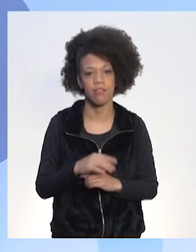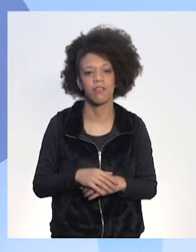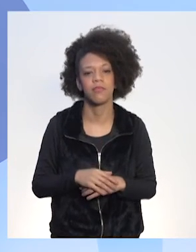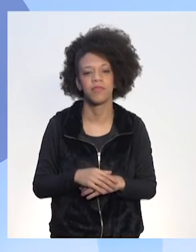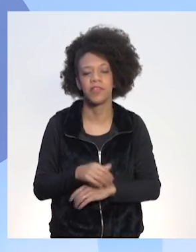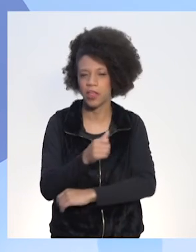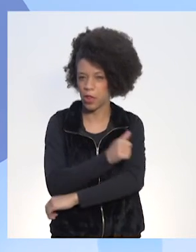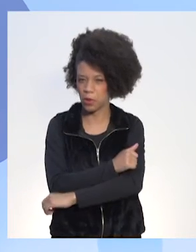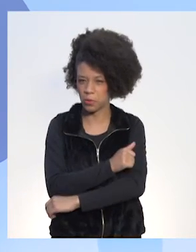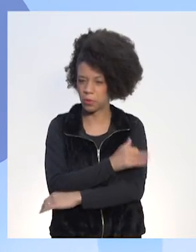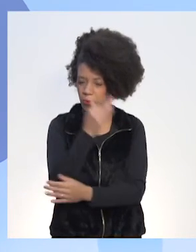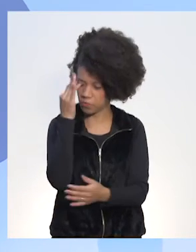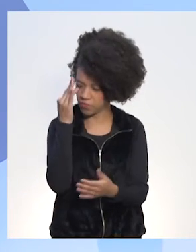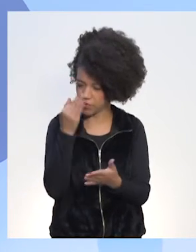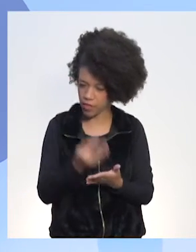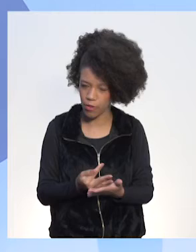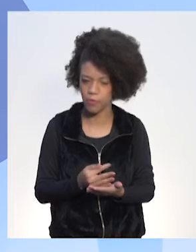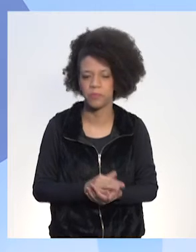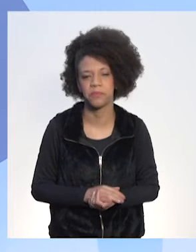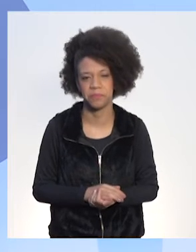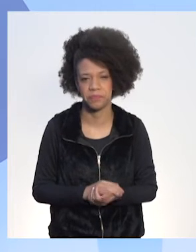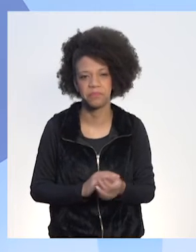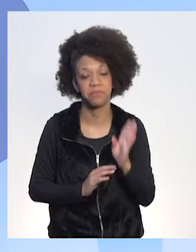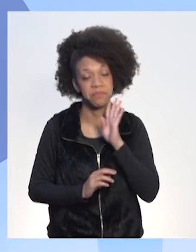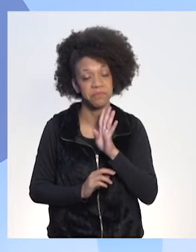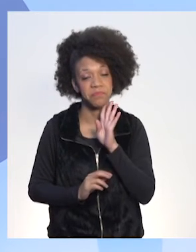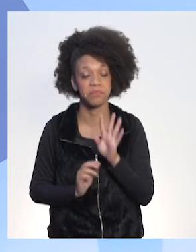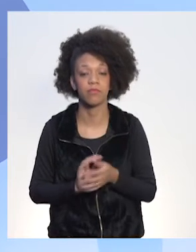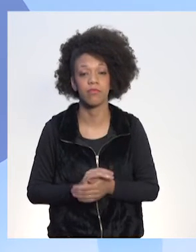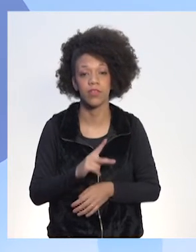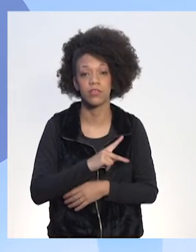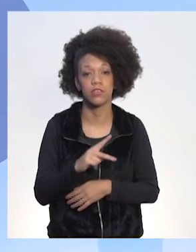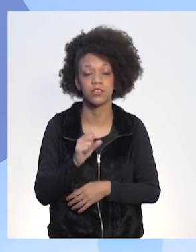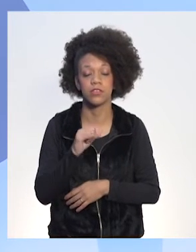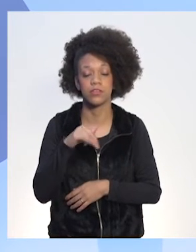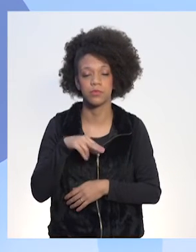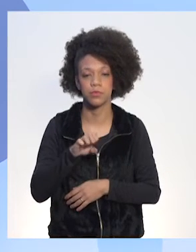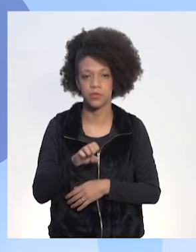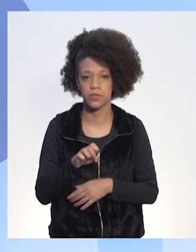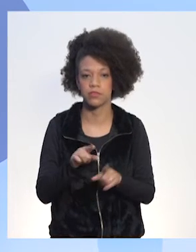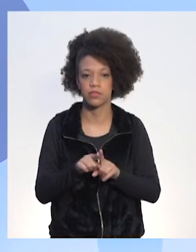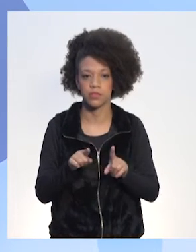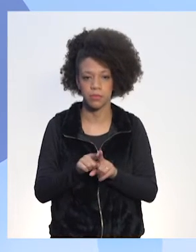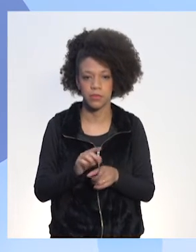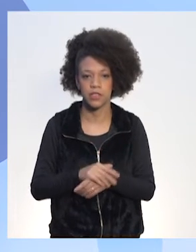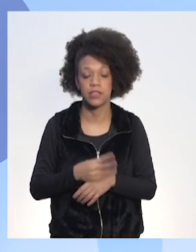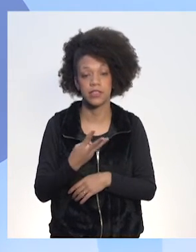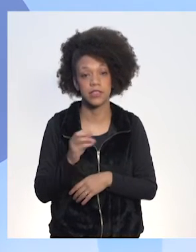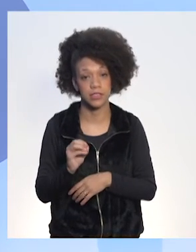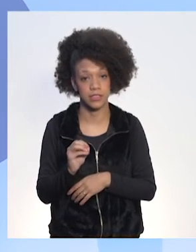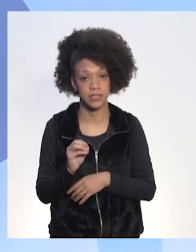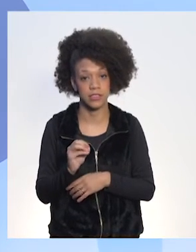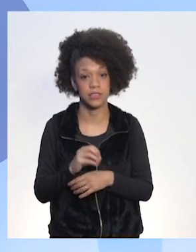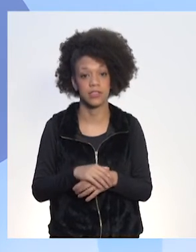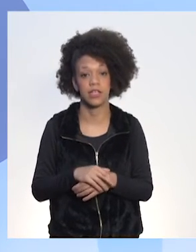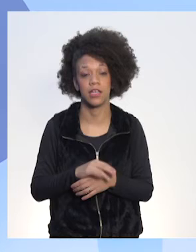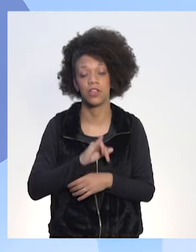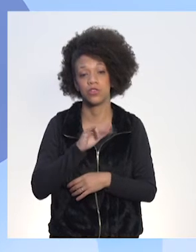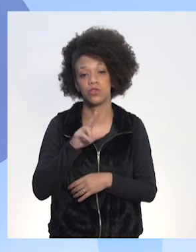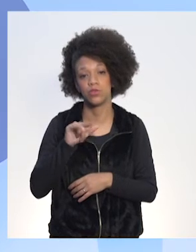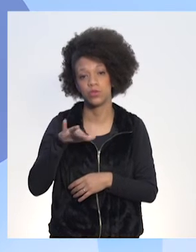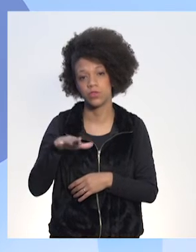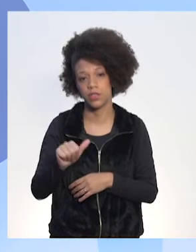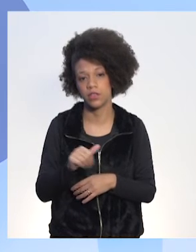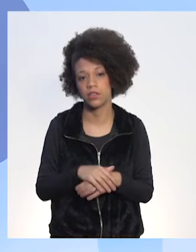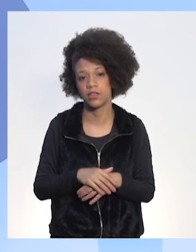Tá? Muito legal. Tá? A professora Simone, 30 graus. A Júlia, da Escola da Plácido Braga Nogueira,